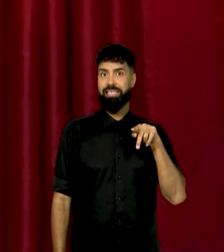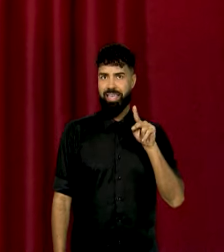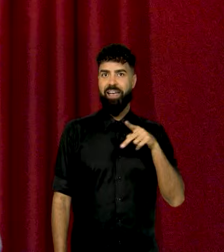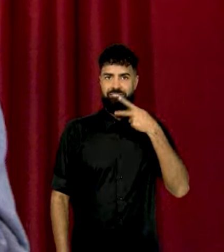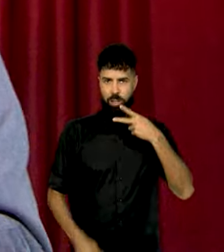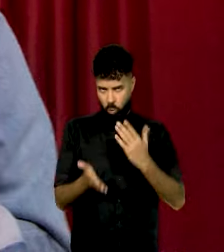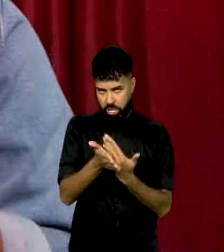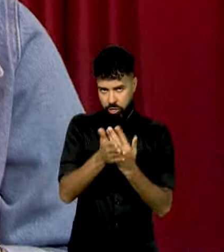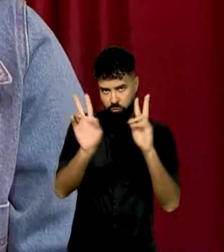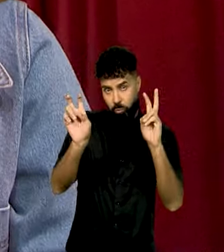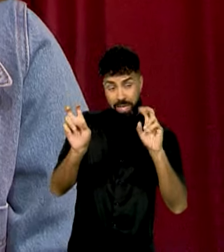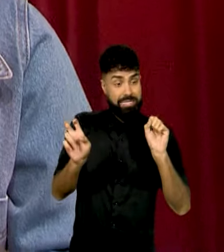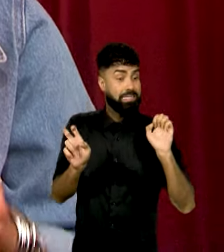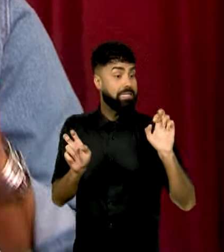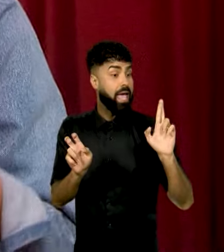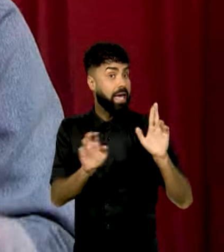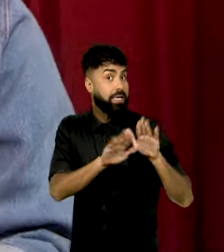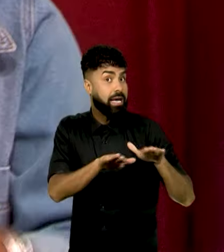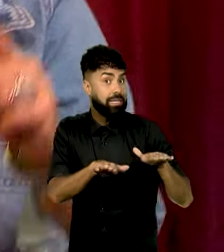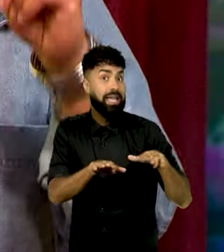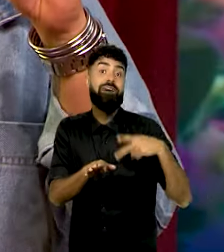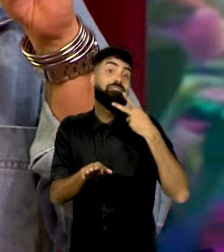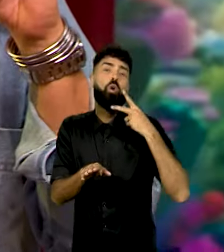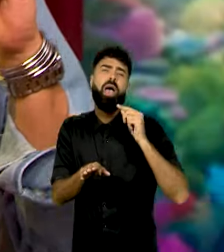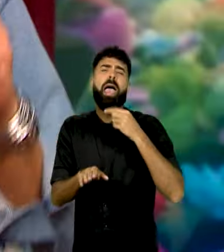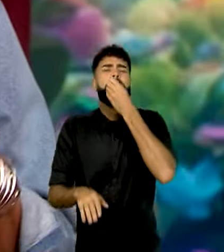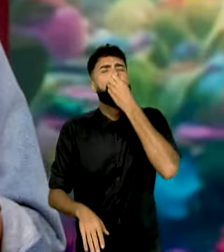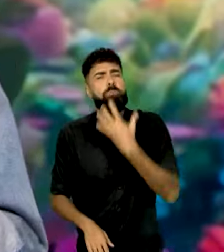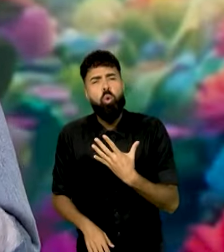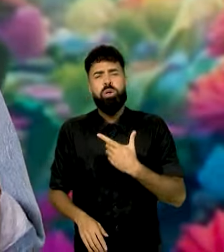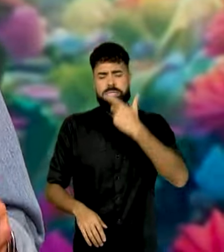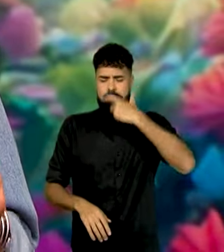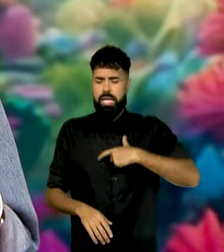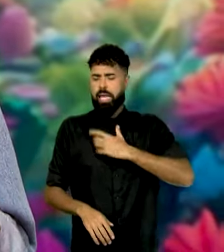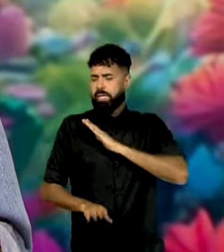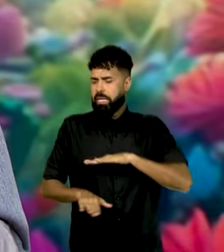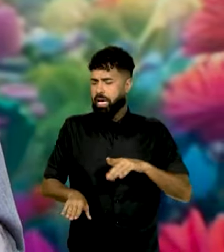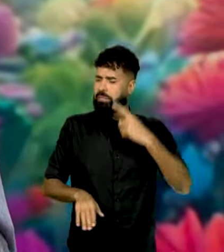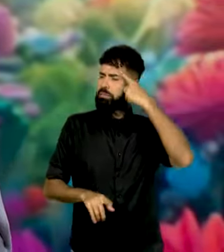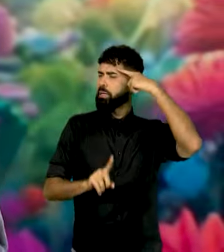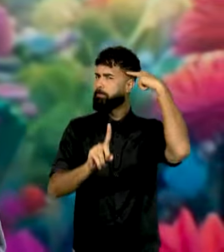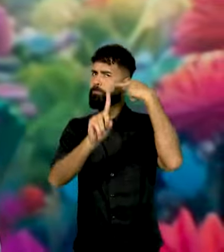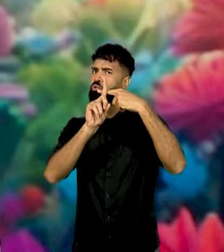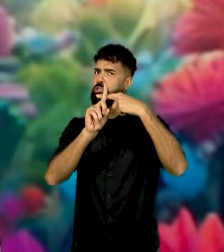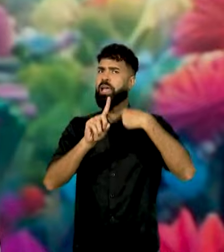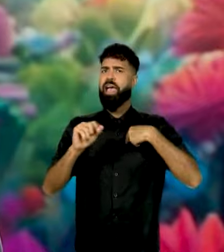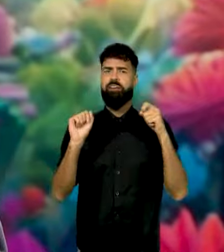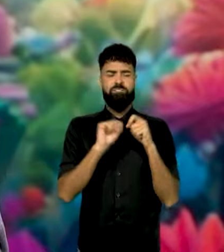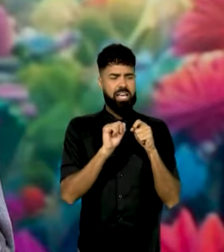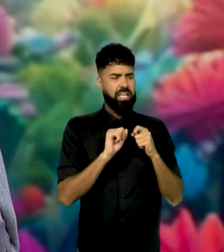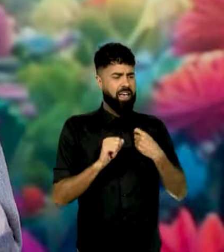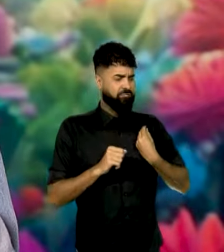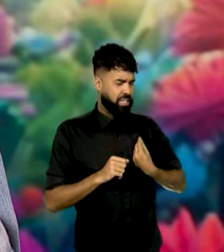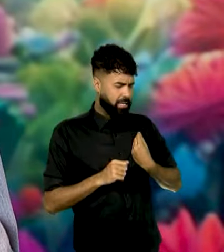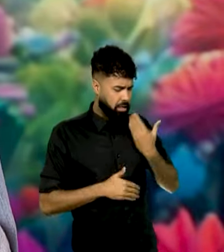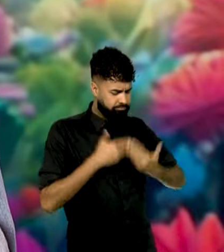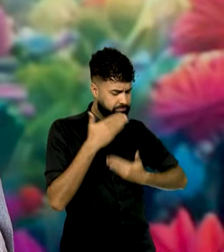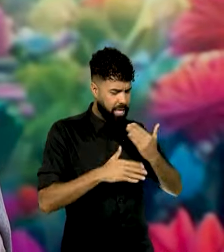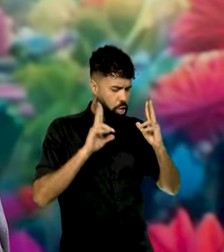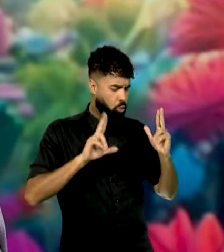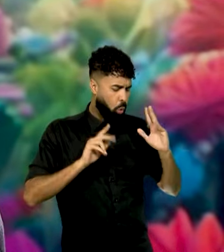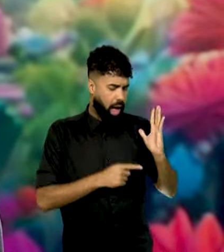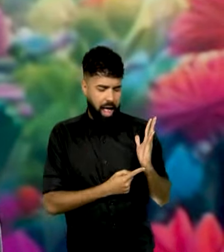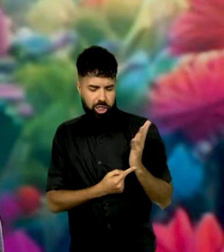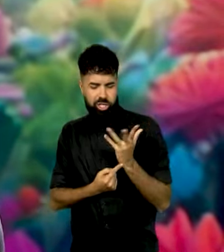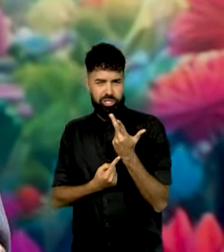que é muito bom ser criança. Ser criança é ser otimista, fazer da vida coisa de artista. Então vamos, na